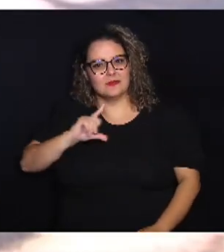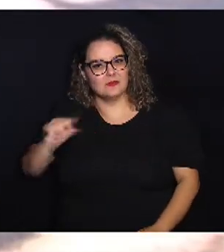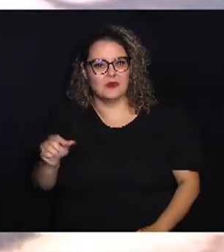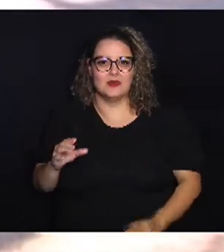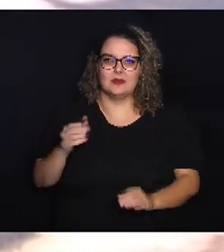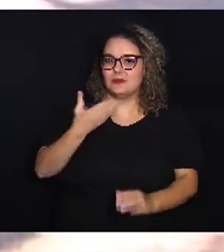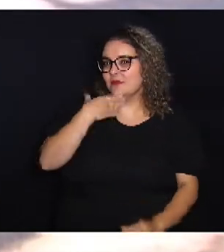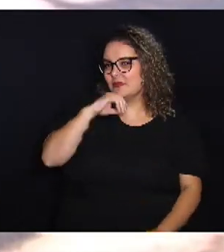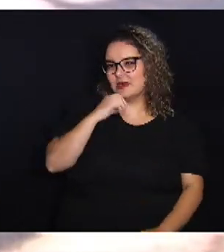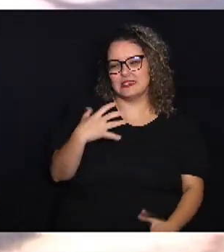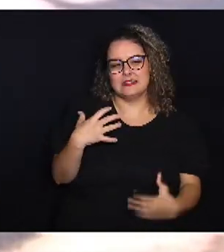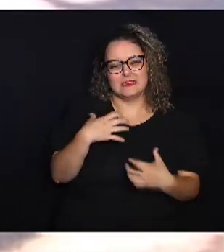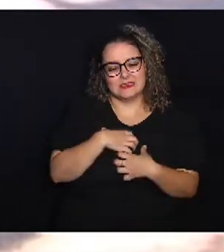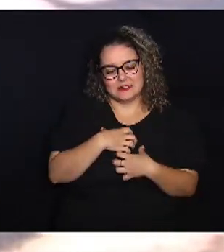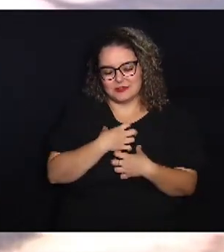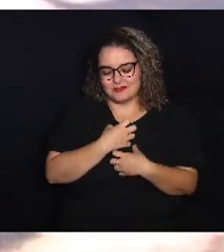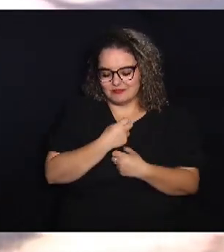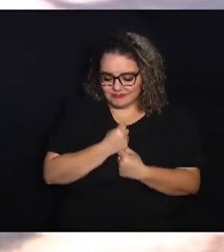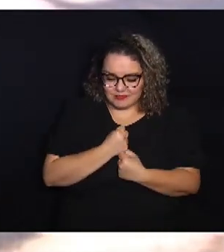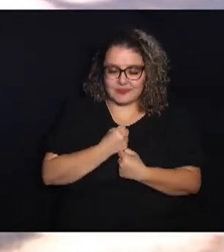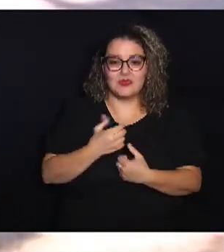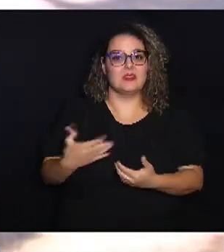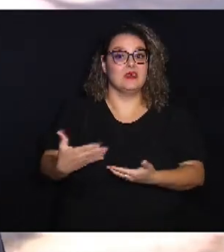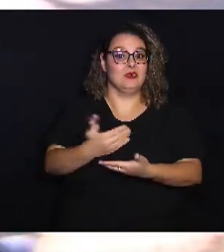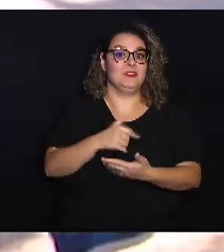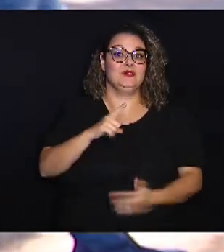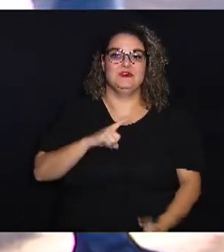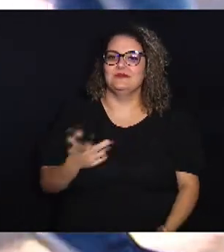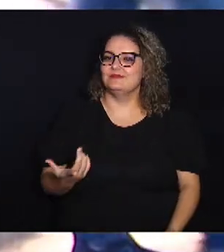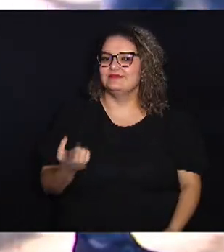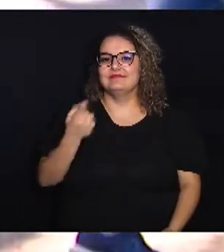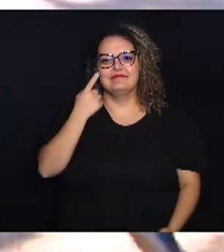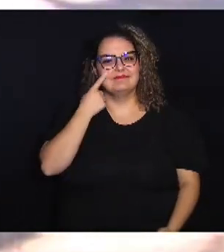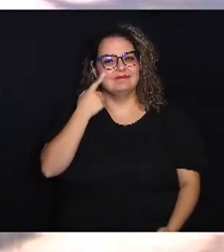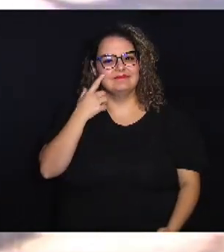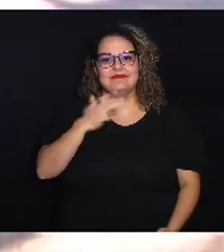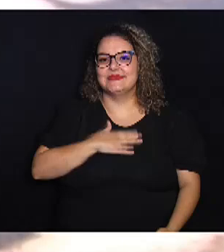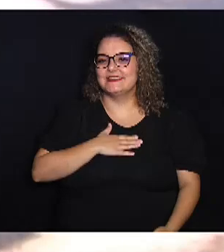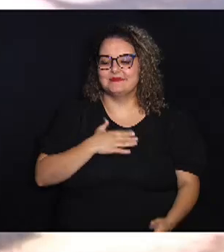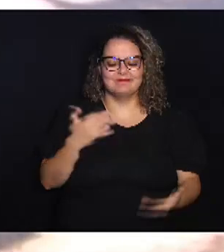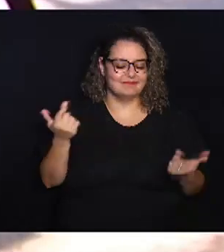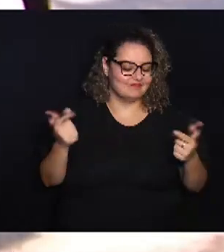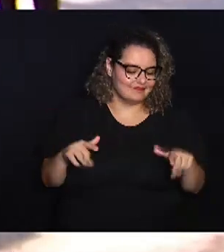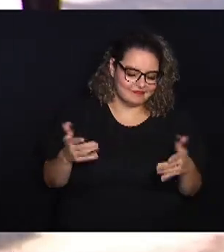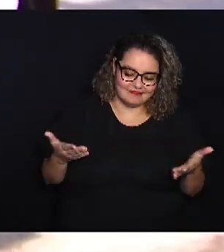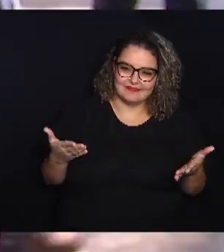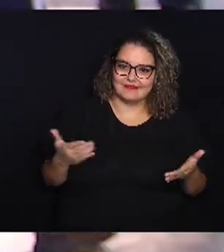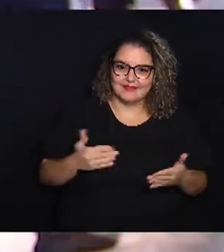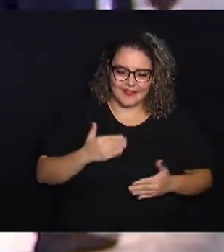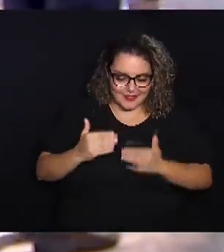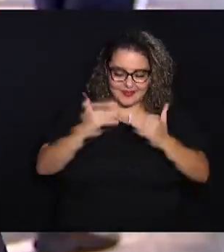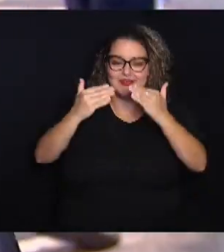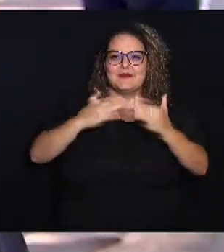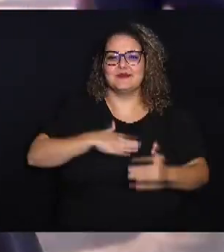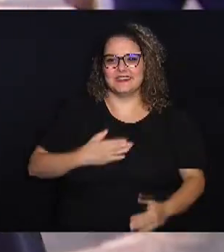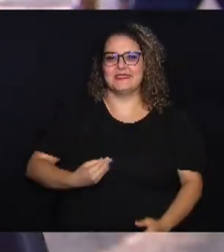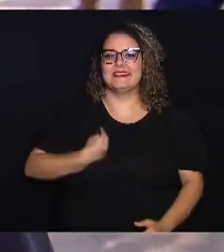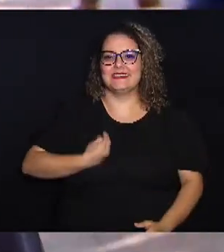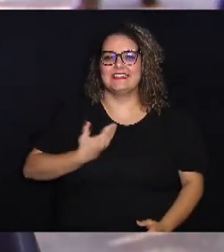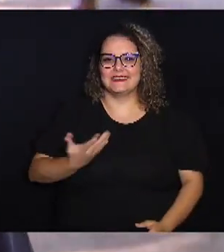muito mal e aqui eu tive todo o acolhimento. Olha, para mim isso aqui renovou minha vida. Isso aqui